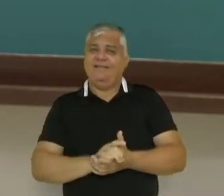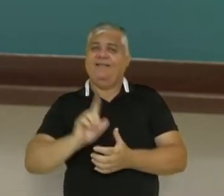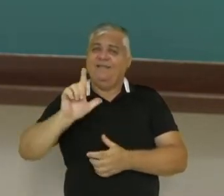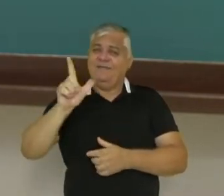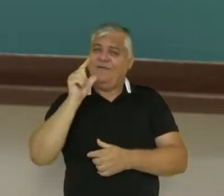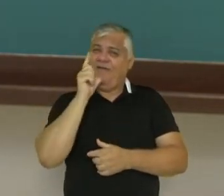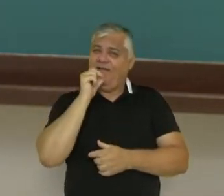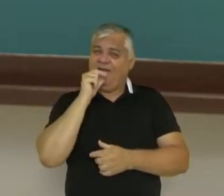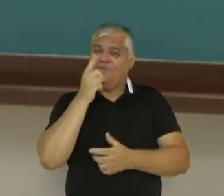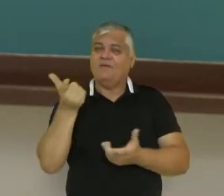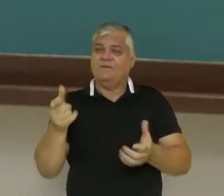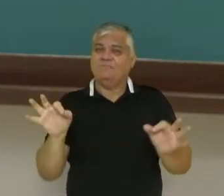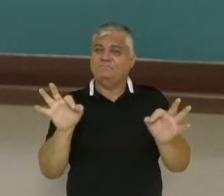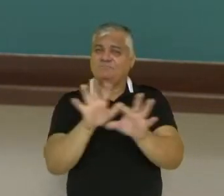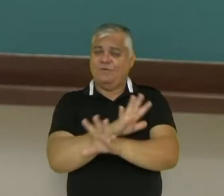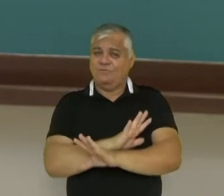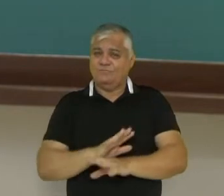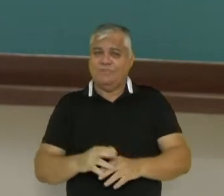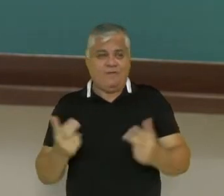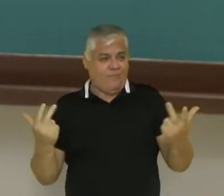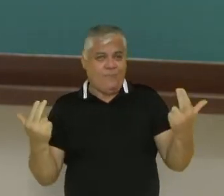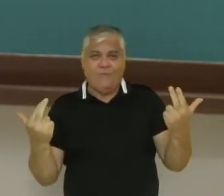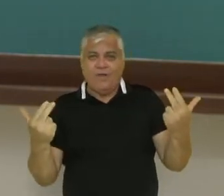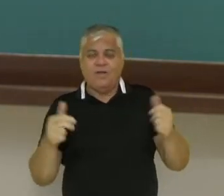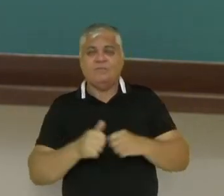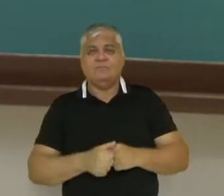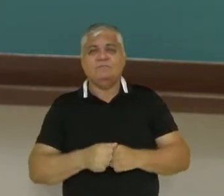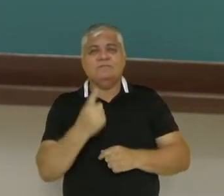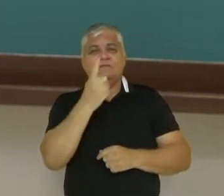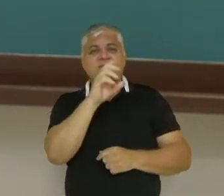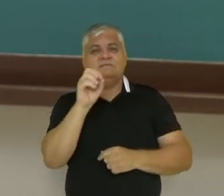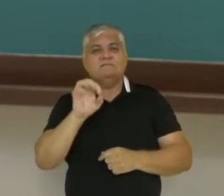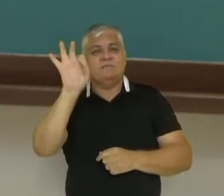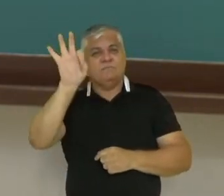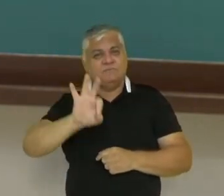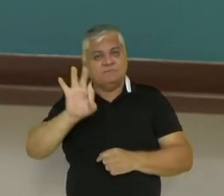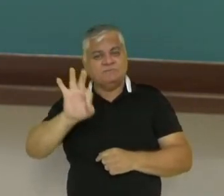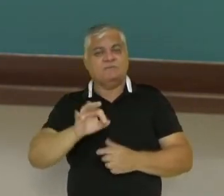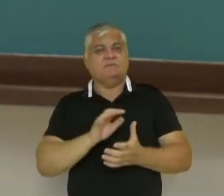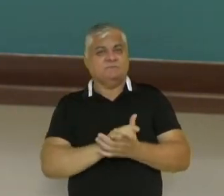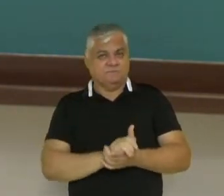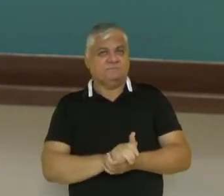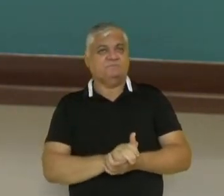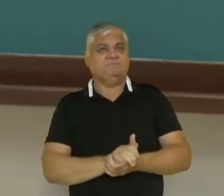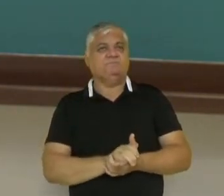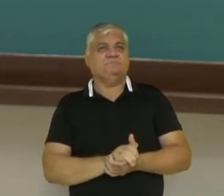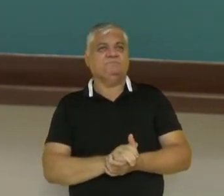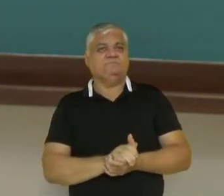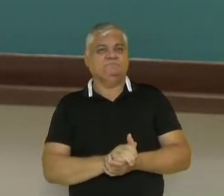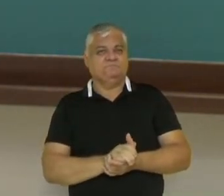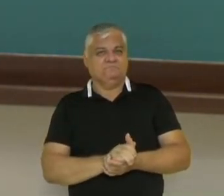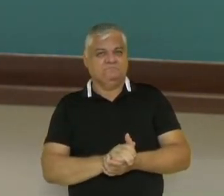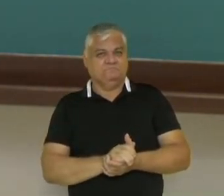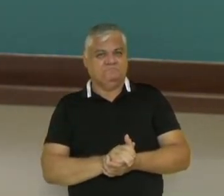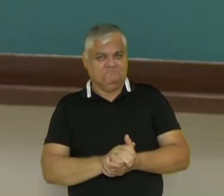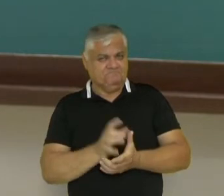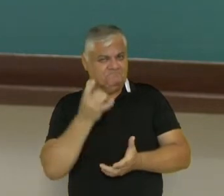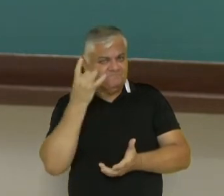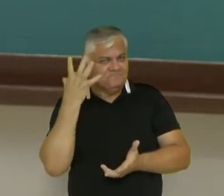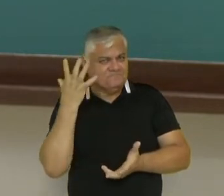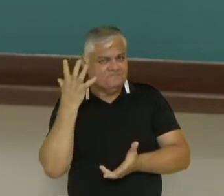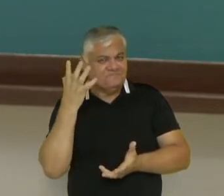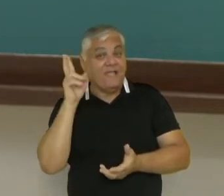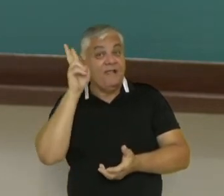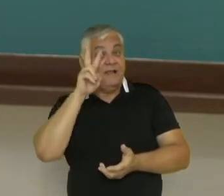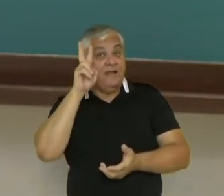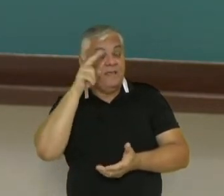140 litros, tem que fechar 100%, que é o todo, que é o que eu consumo por dia. Tranquilo, né?